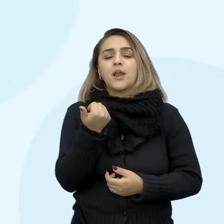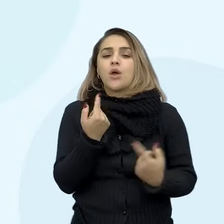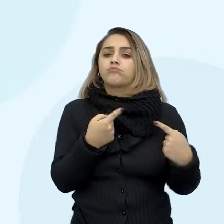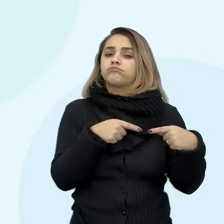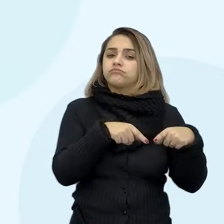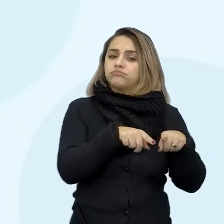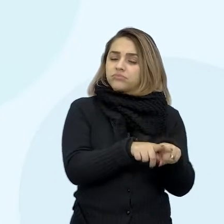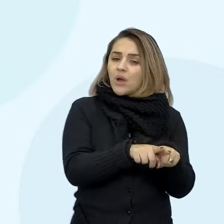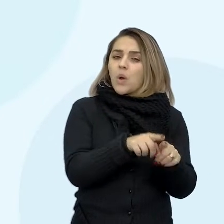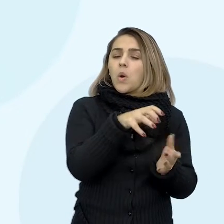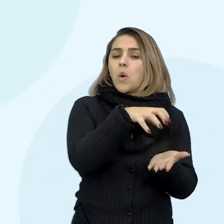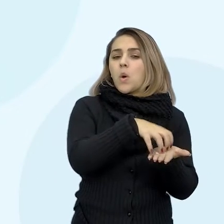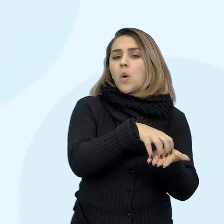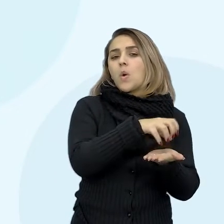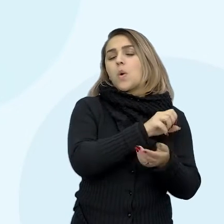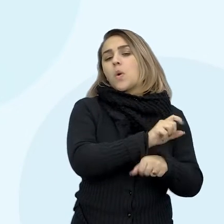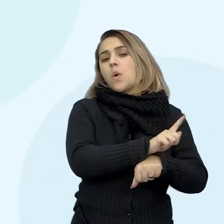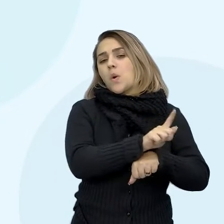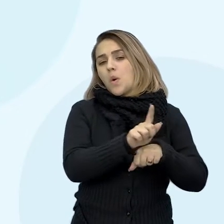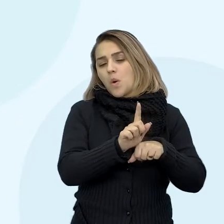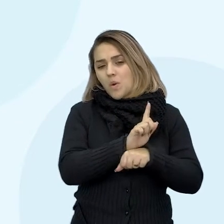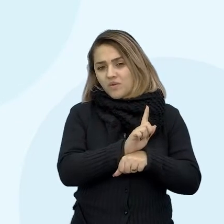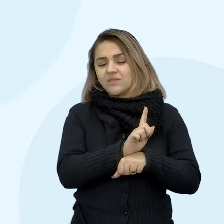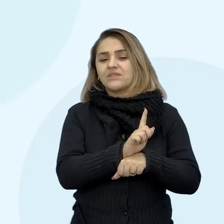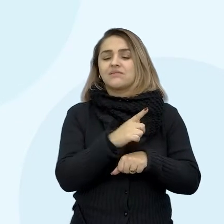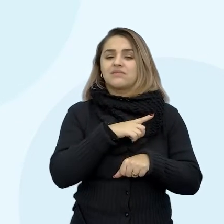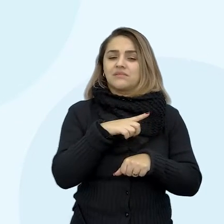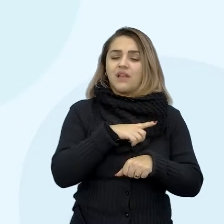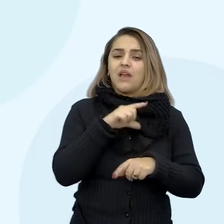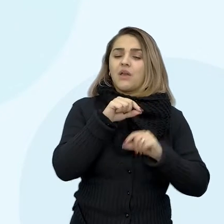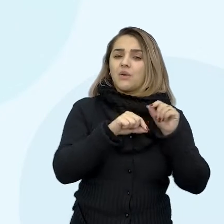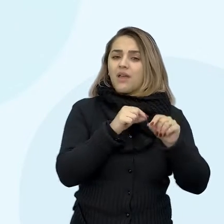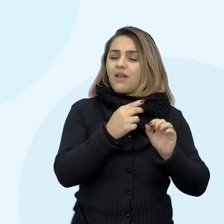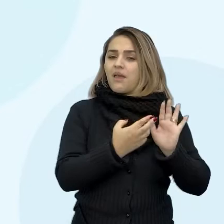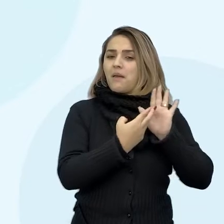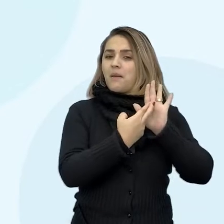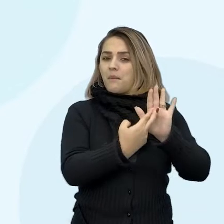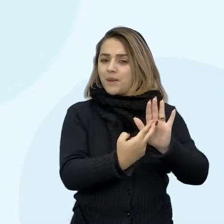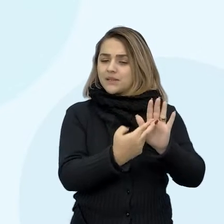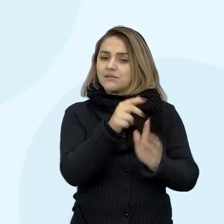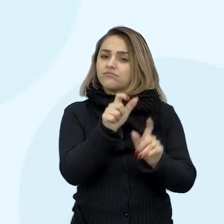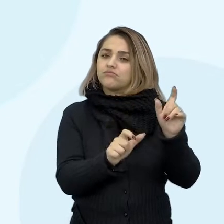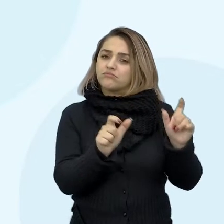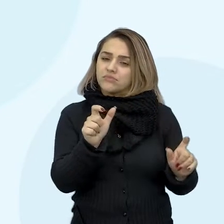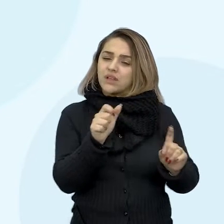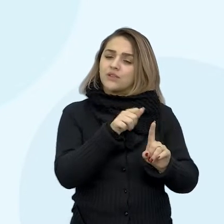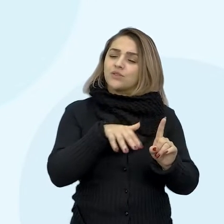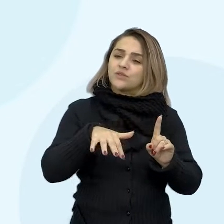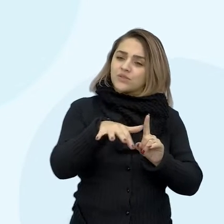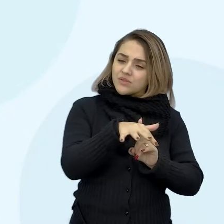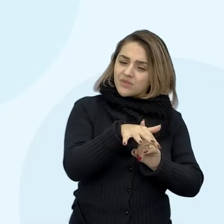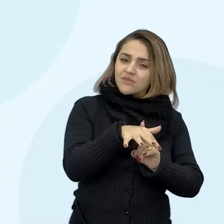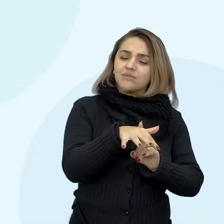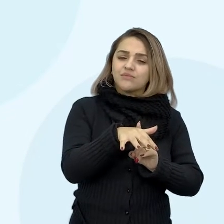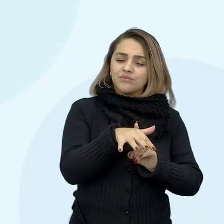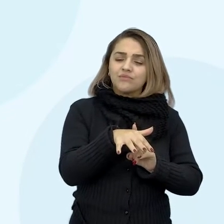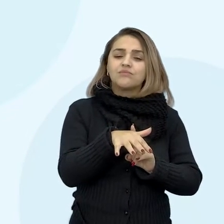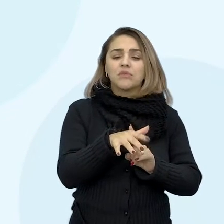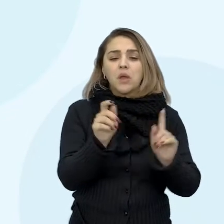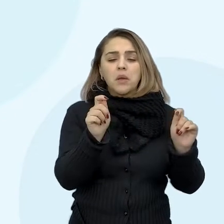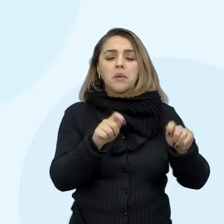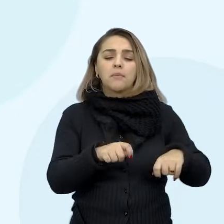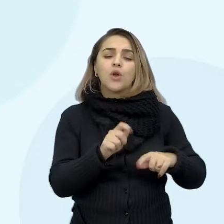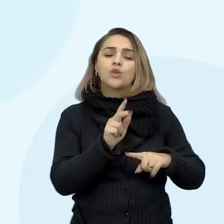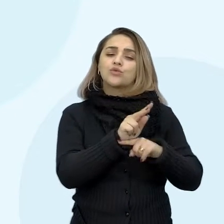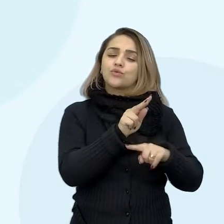associar a uma ONG formada por representantes da sociedade civil, que pode manter